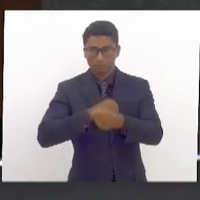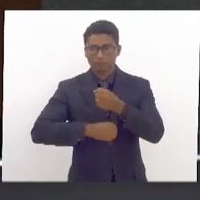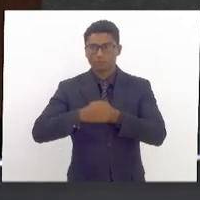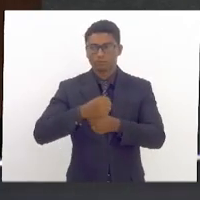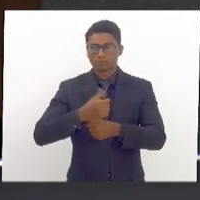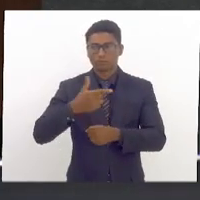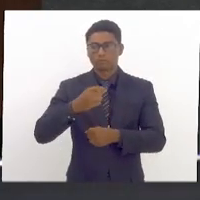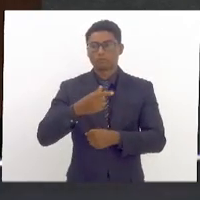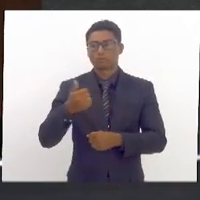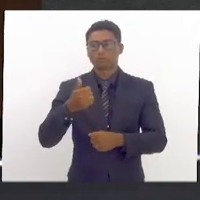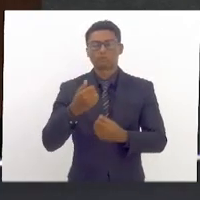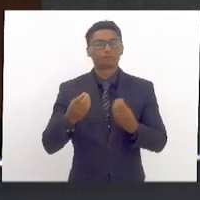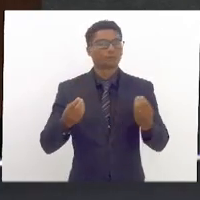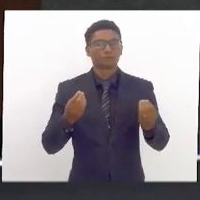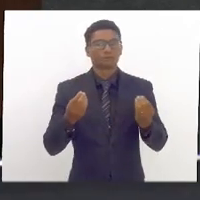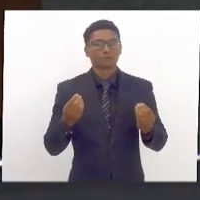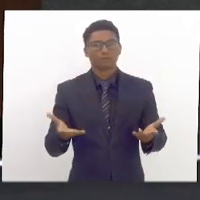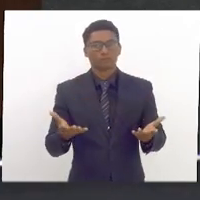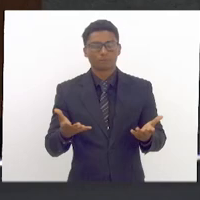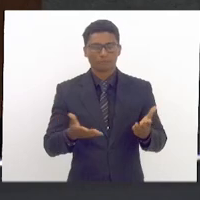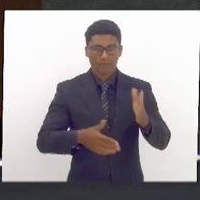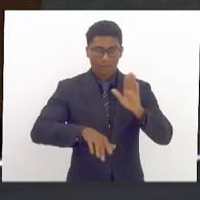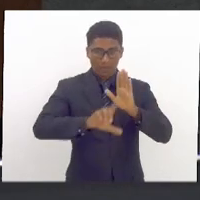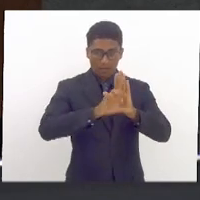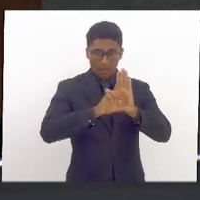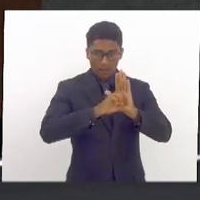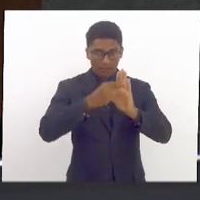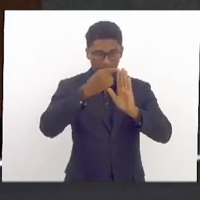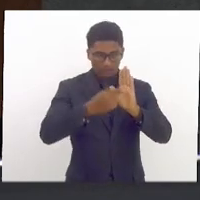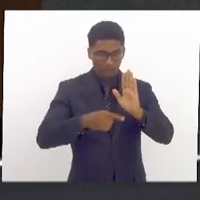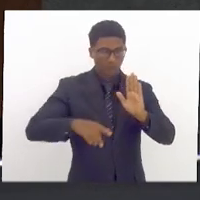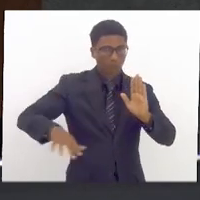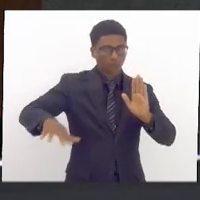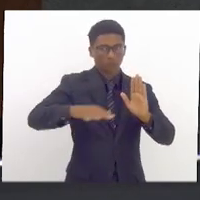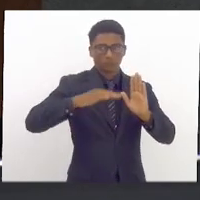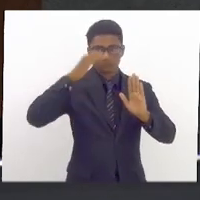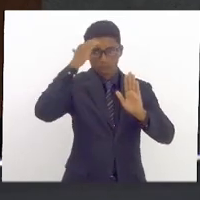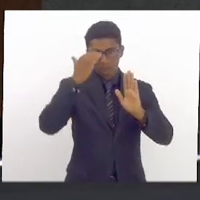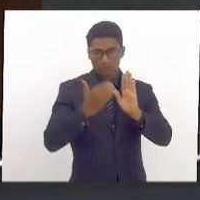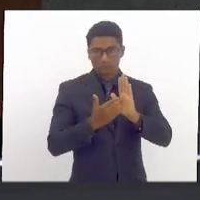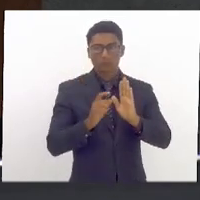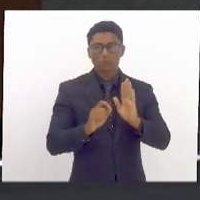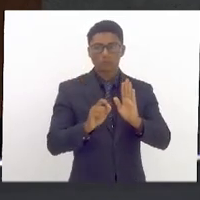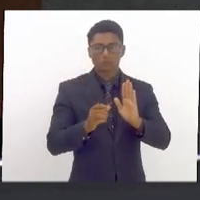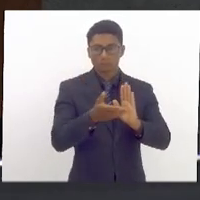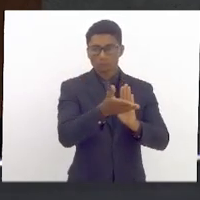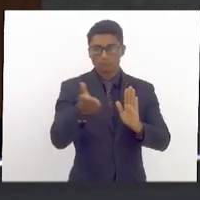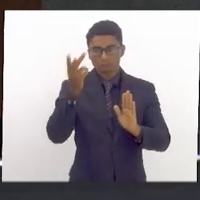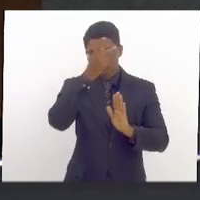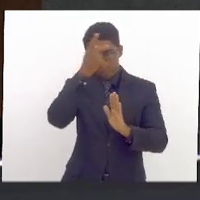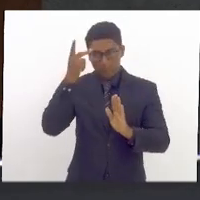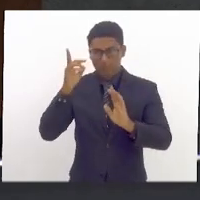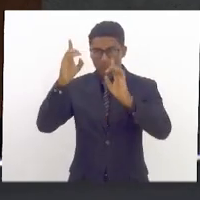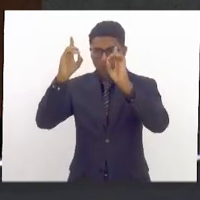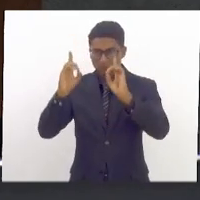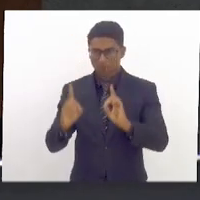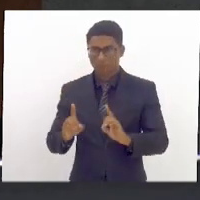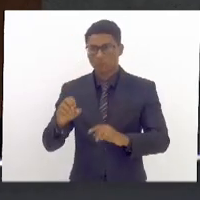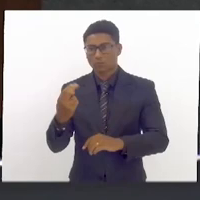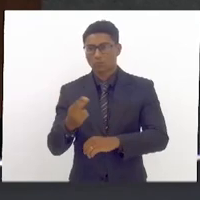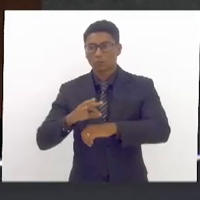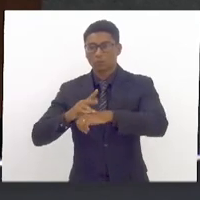para garantir o pleno cumprimento dessa lei, né, no que se refere à gratuidade para portadores de doenças